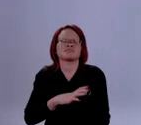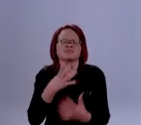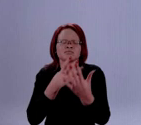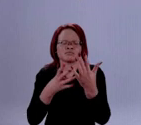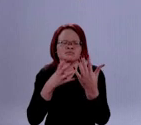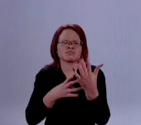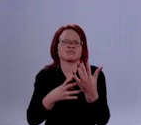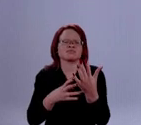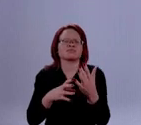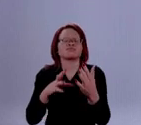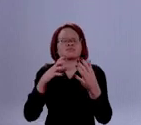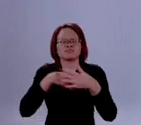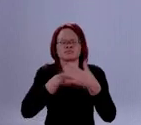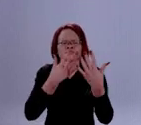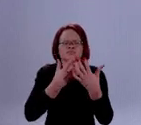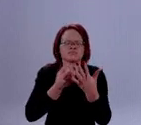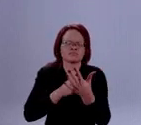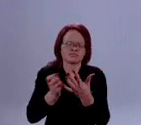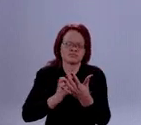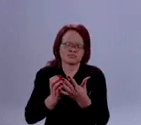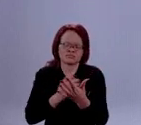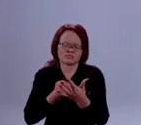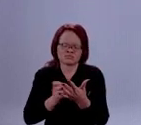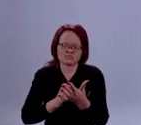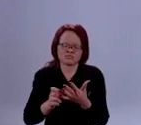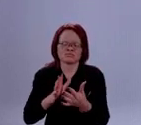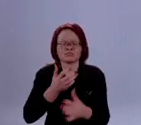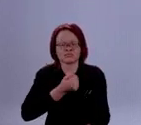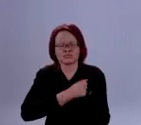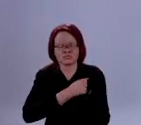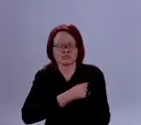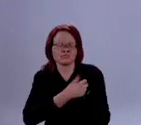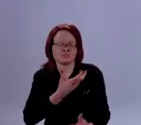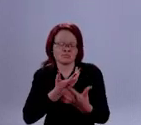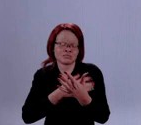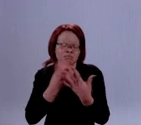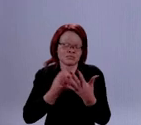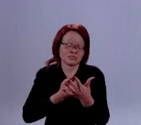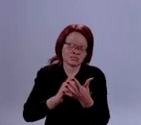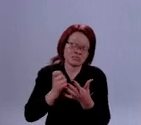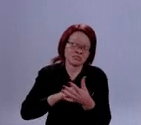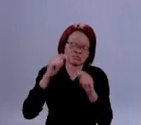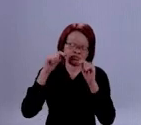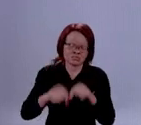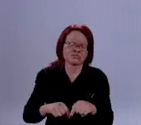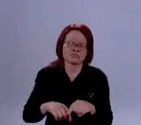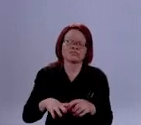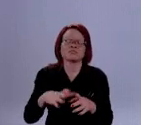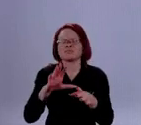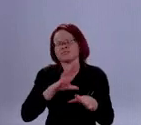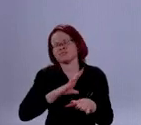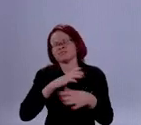temos aqui o teste o que o diário da Silva querido diário hoje